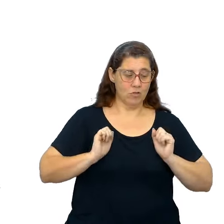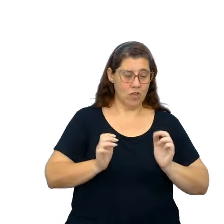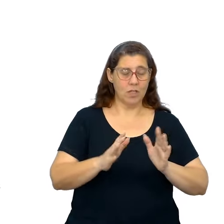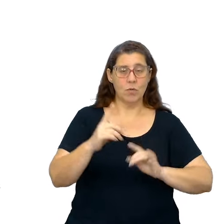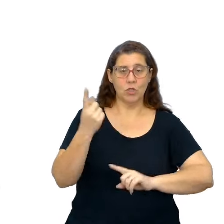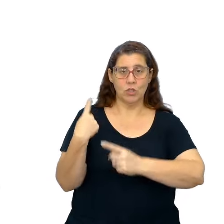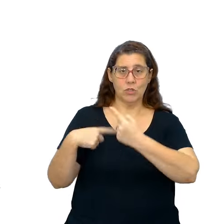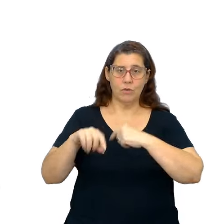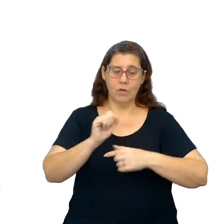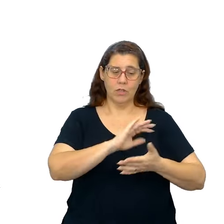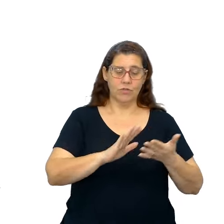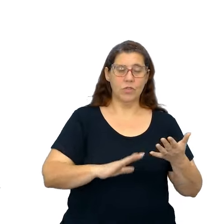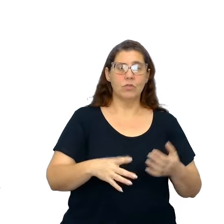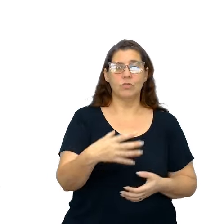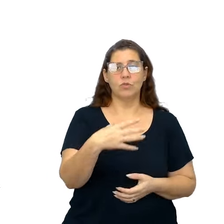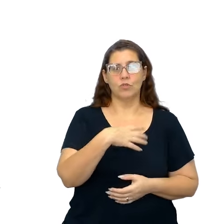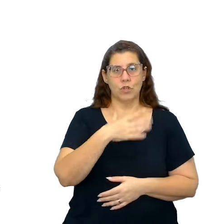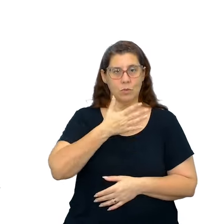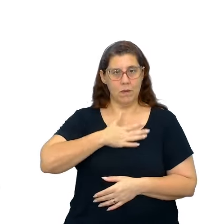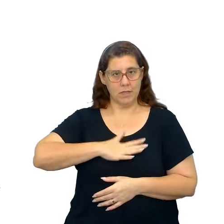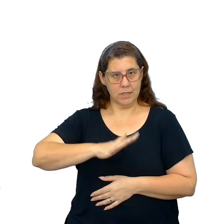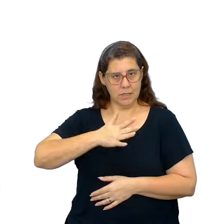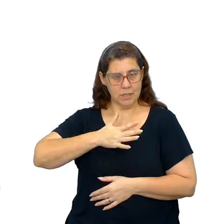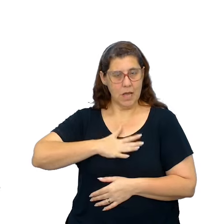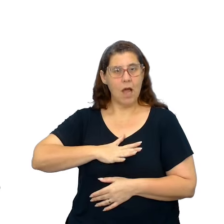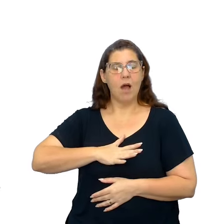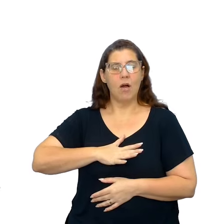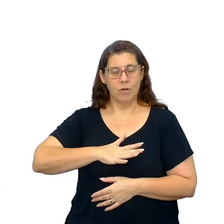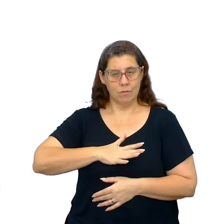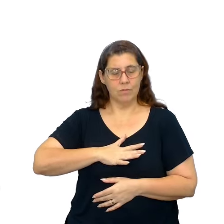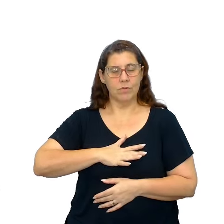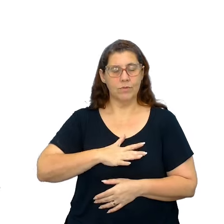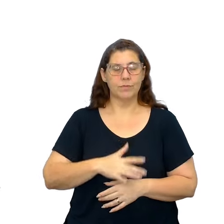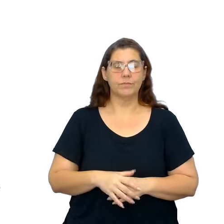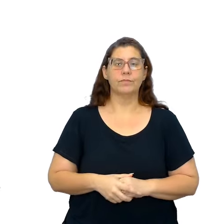a atividade de uma forma mais tranquila, de uma forma